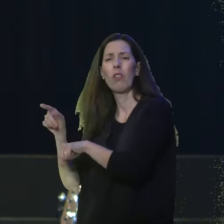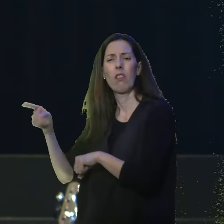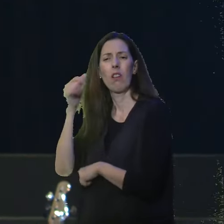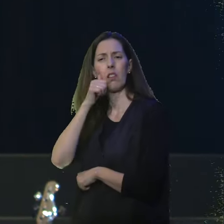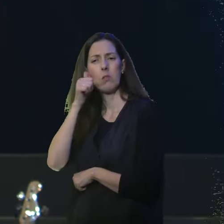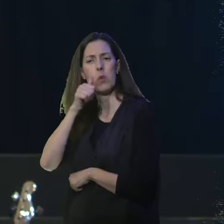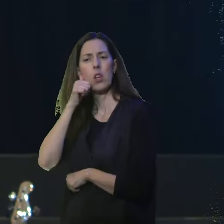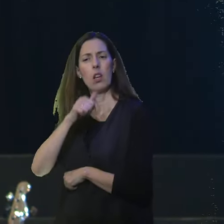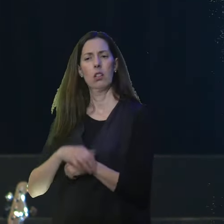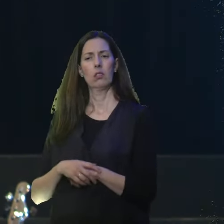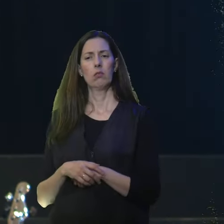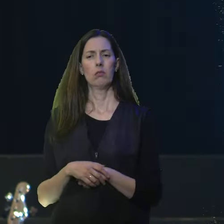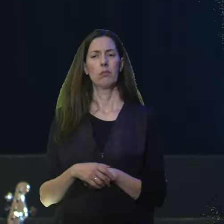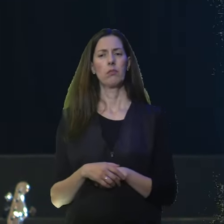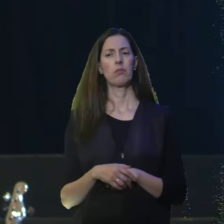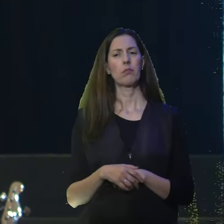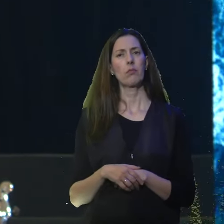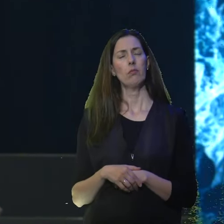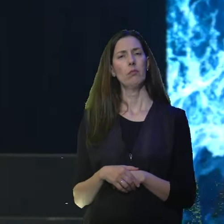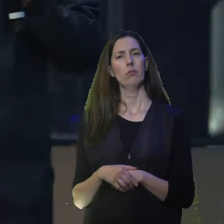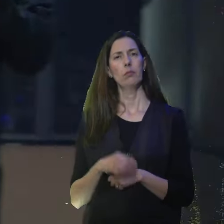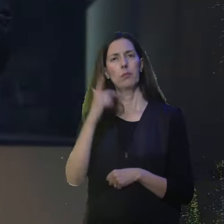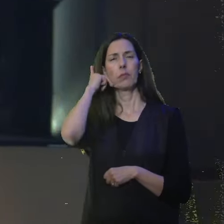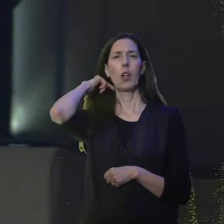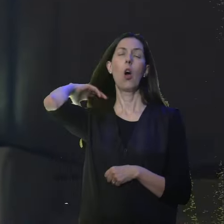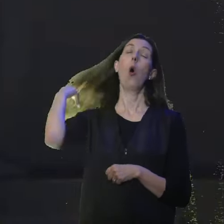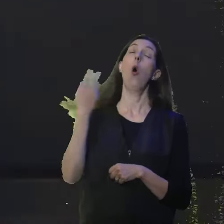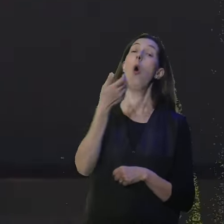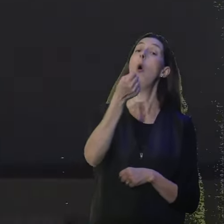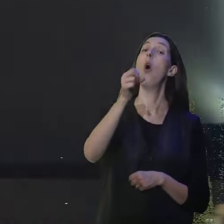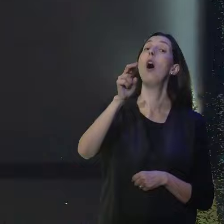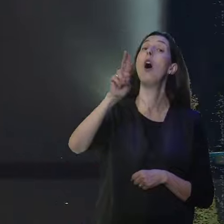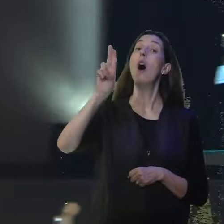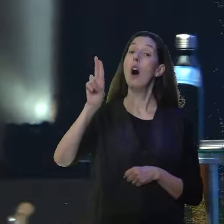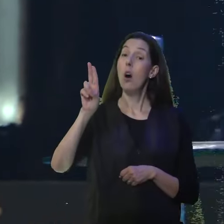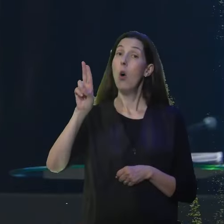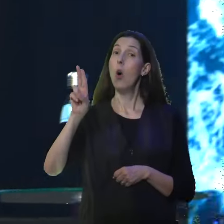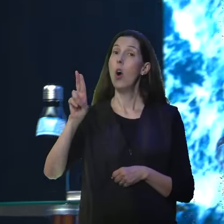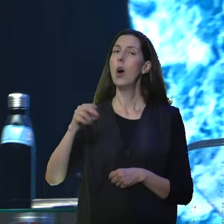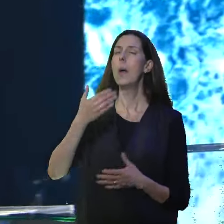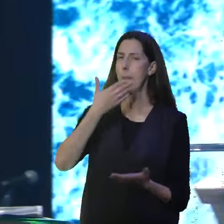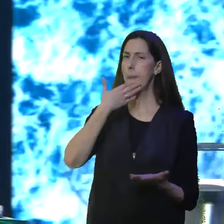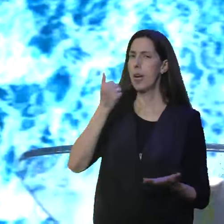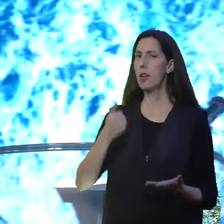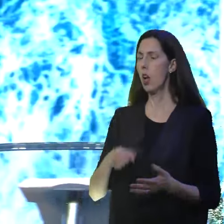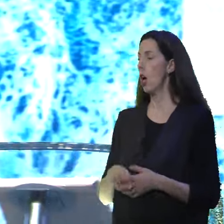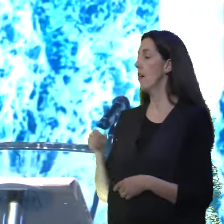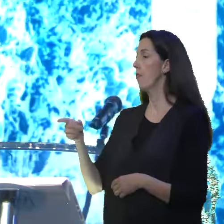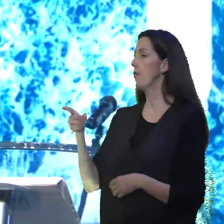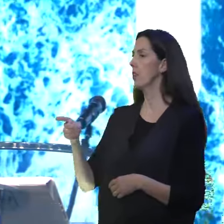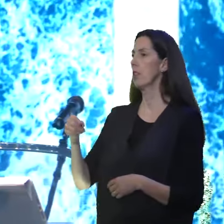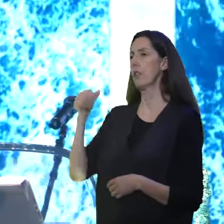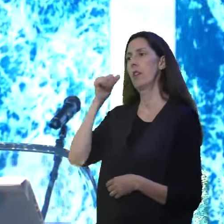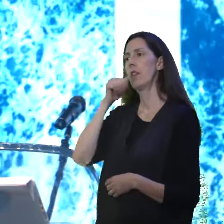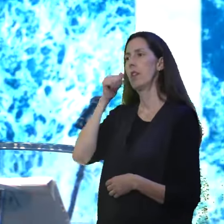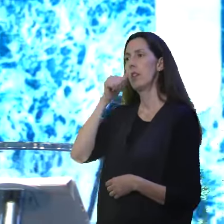É cuidar da mulher desse jeito? Ou incentivar a mulher a usar esse tipo de roupa?